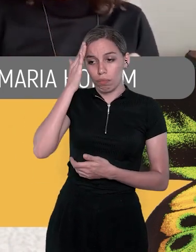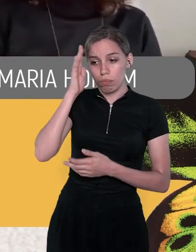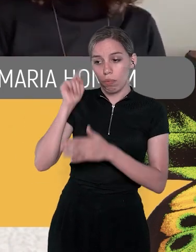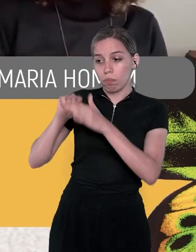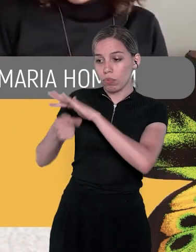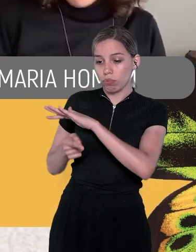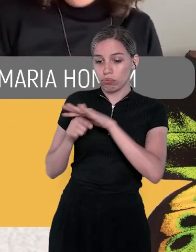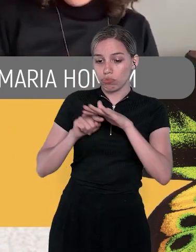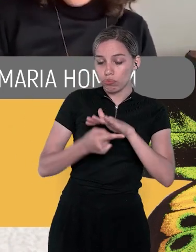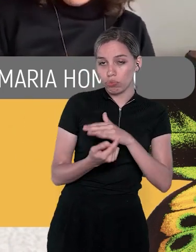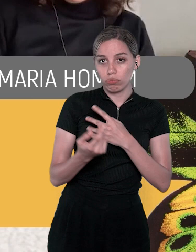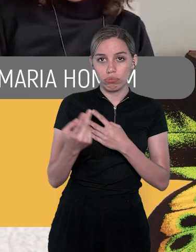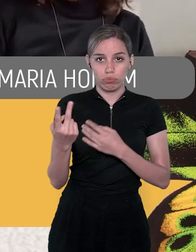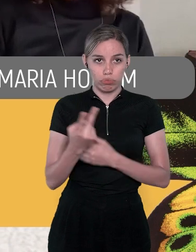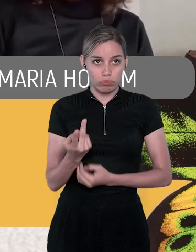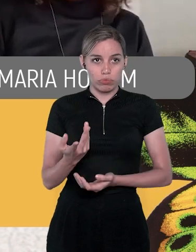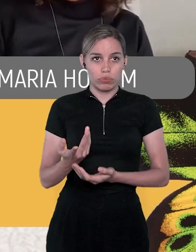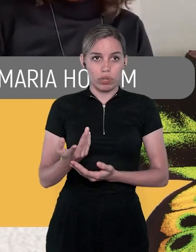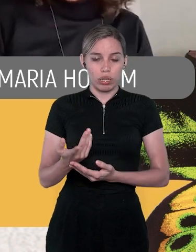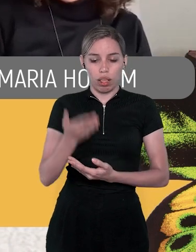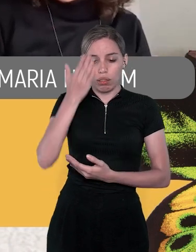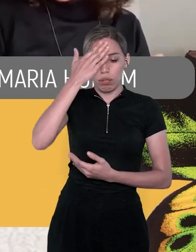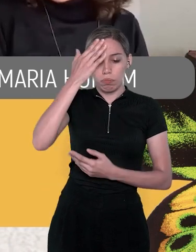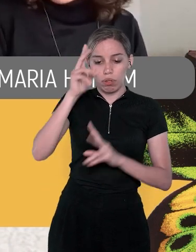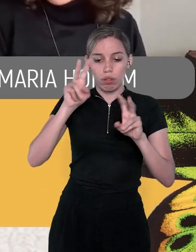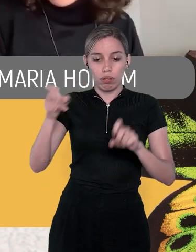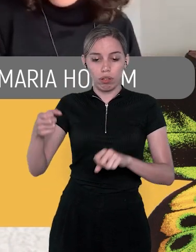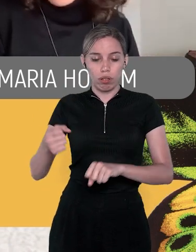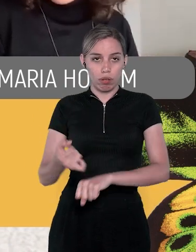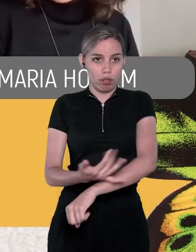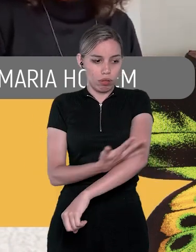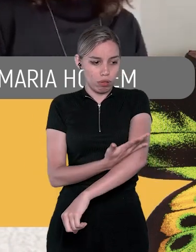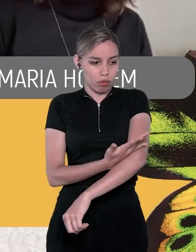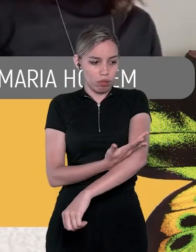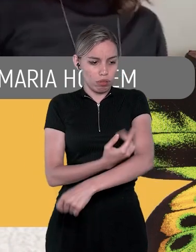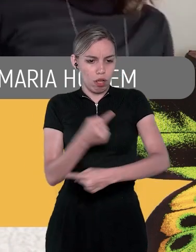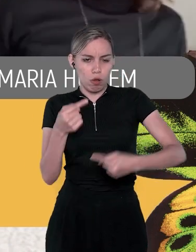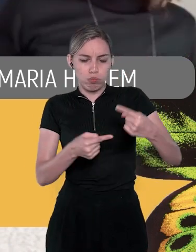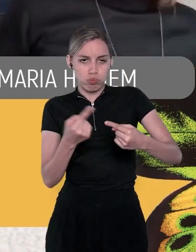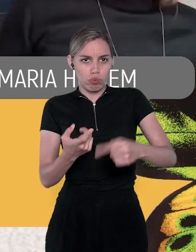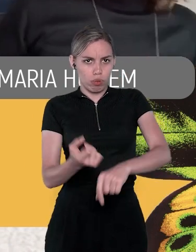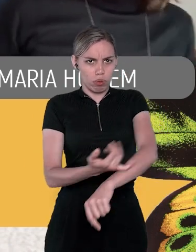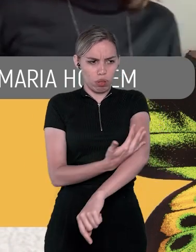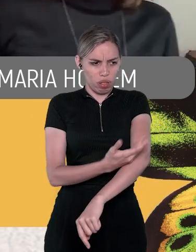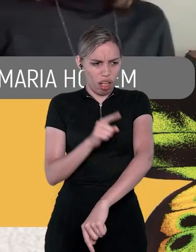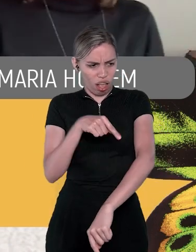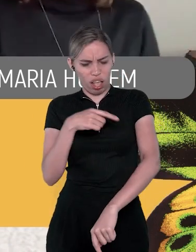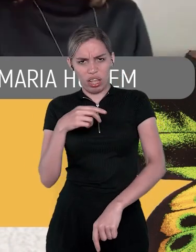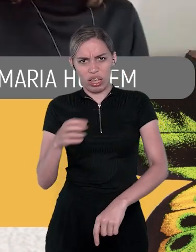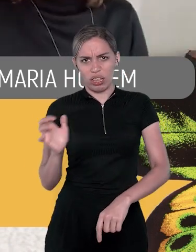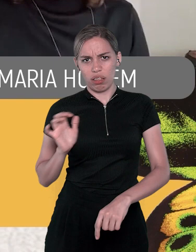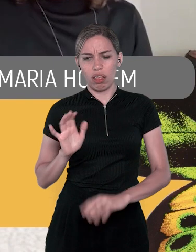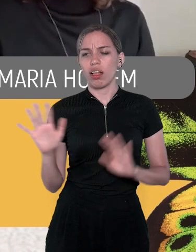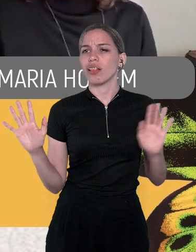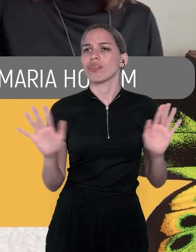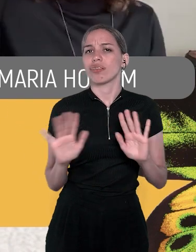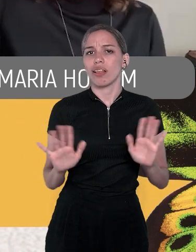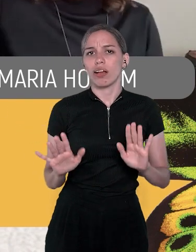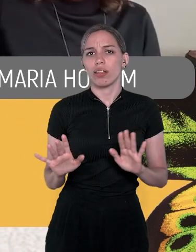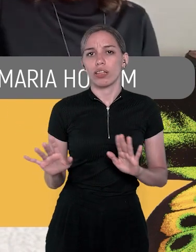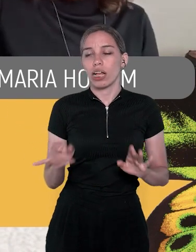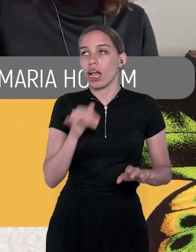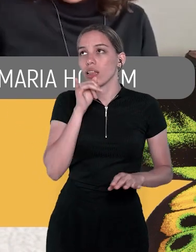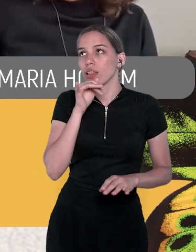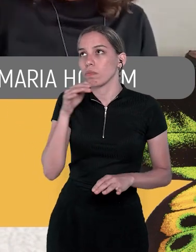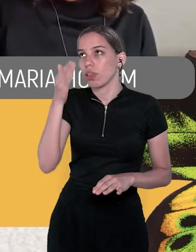submersas a esse debate, né? Então, assim, discutir emoção não é burguesia. Até meu amigo